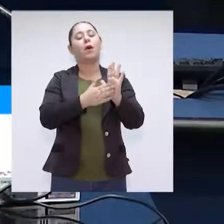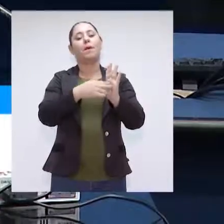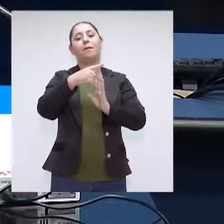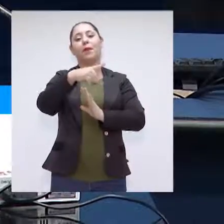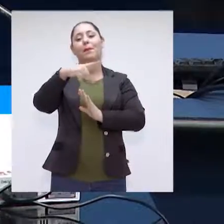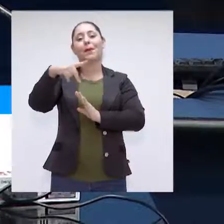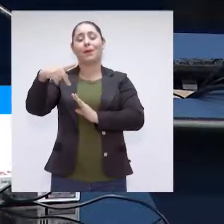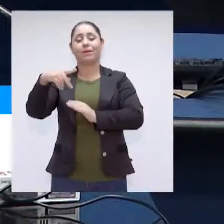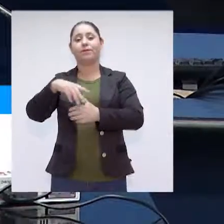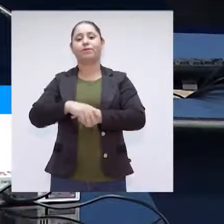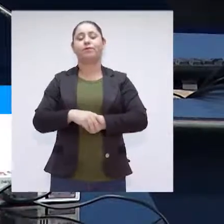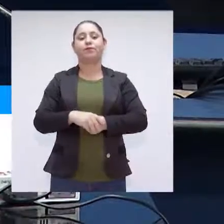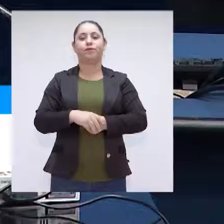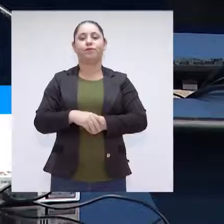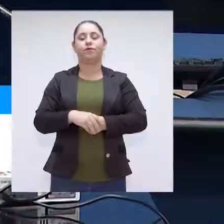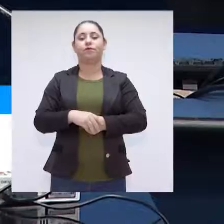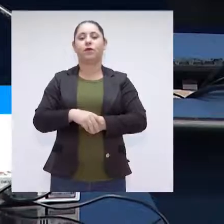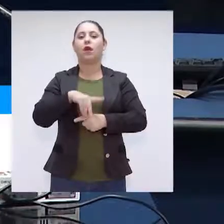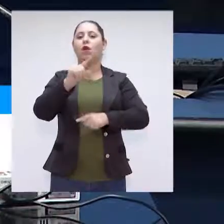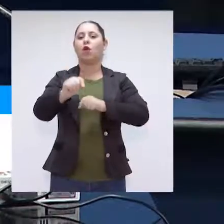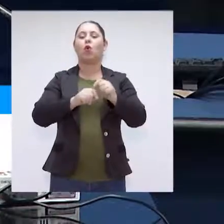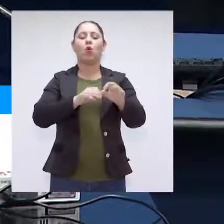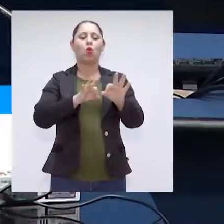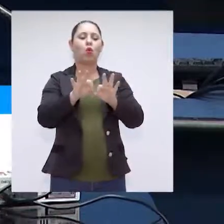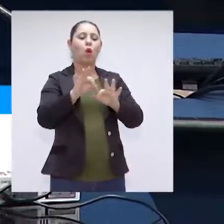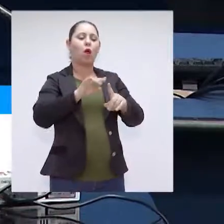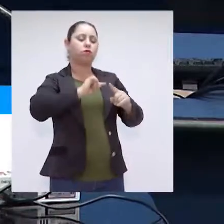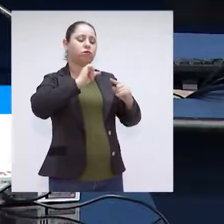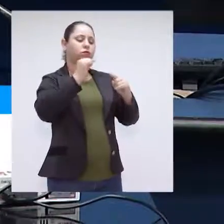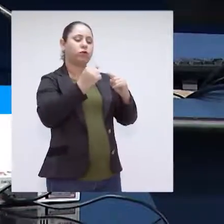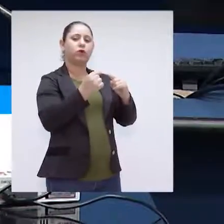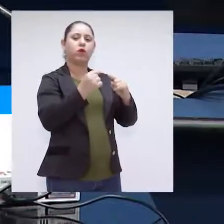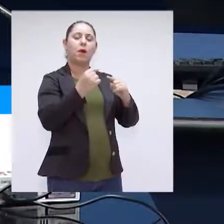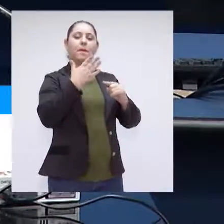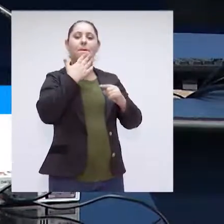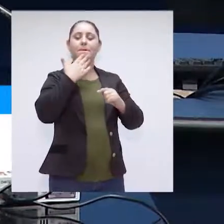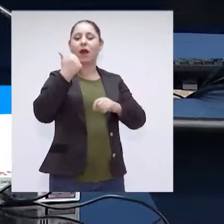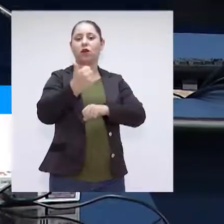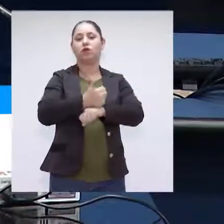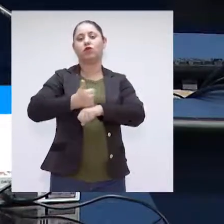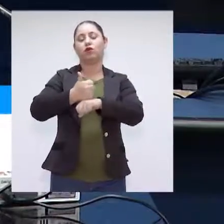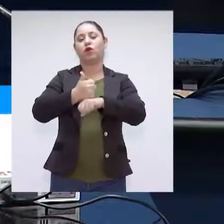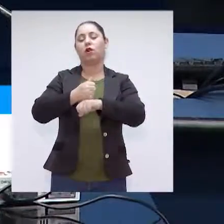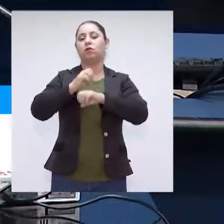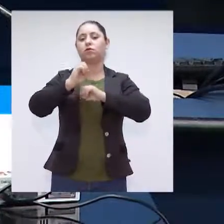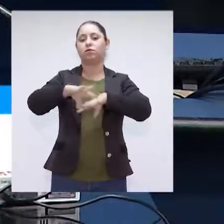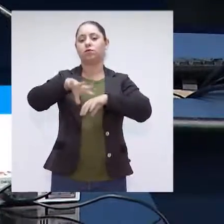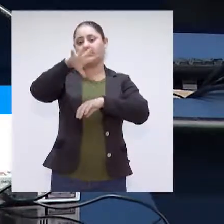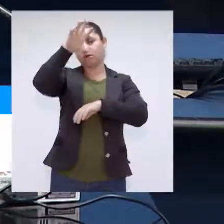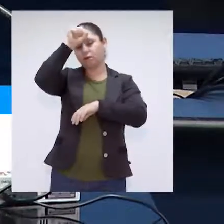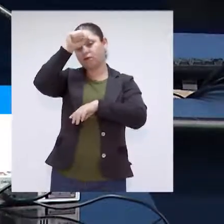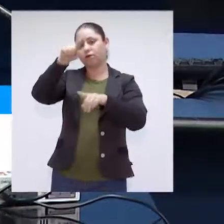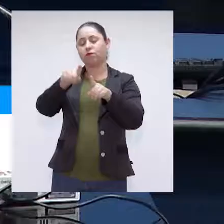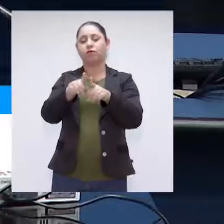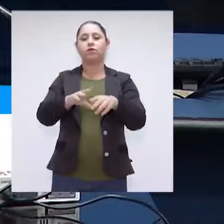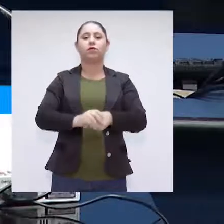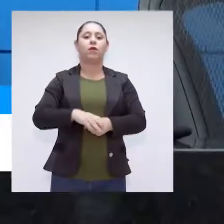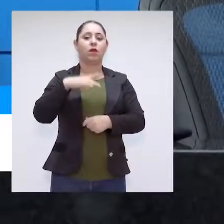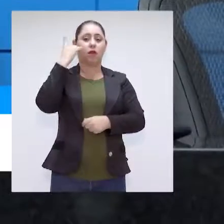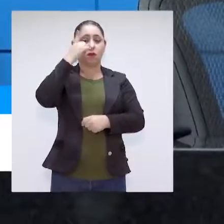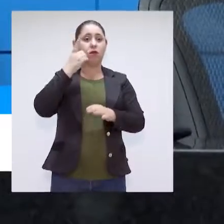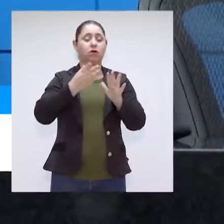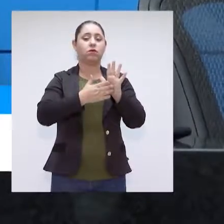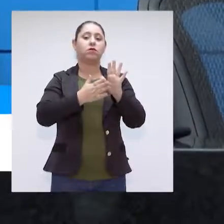ativamente de projetos pedagógicos, visando orientar as melhores condições para o processo de ensino e